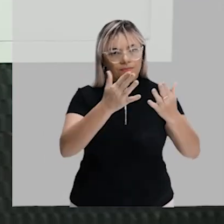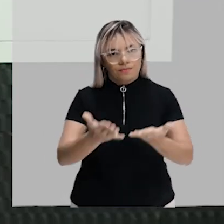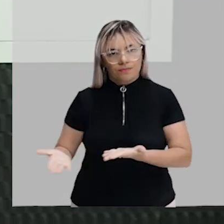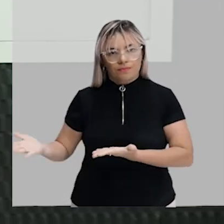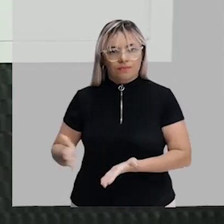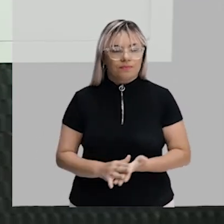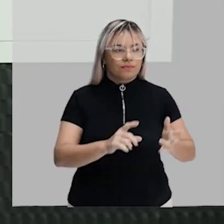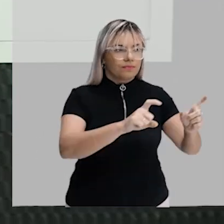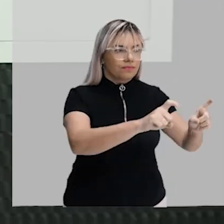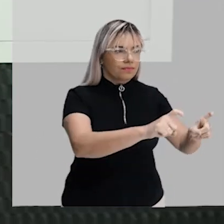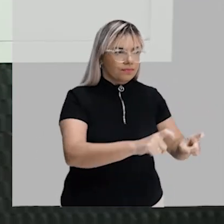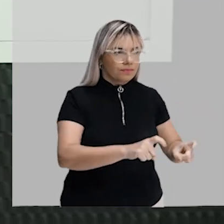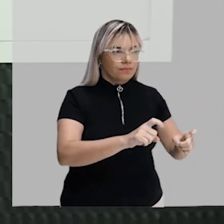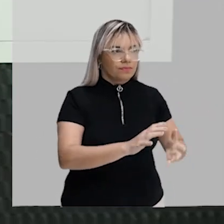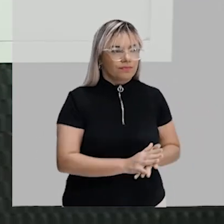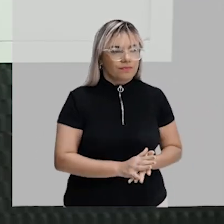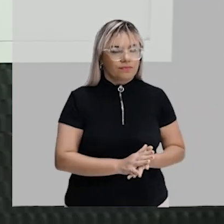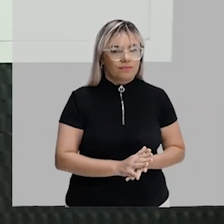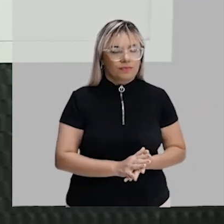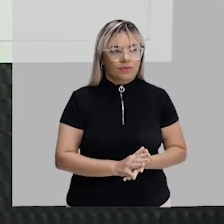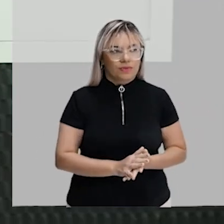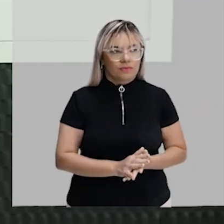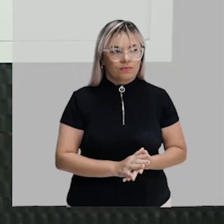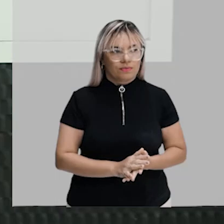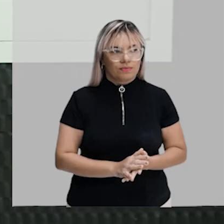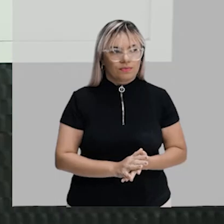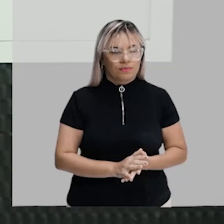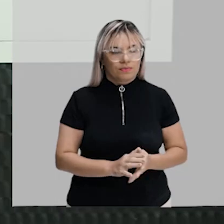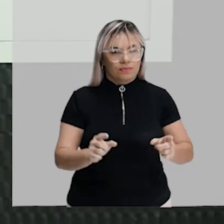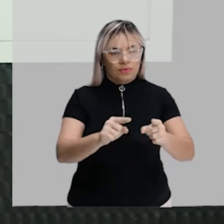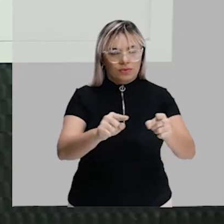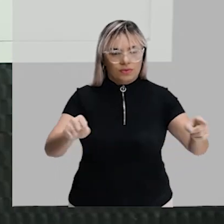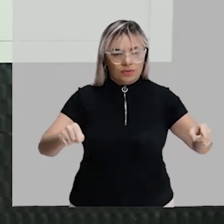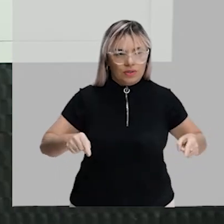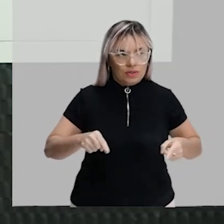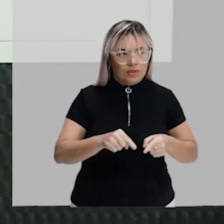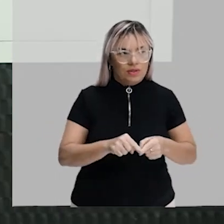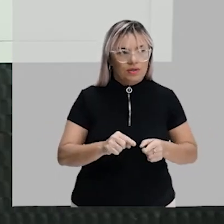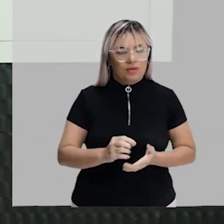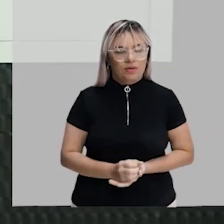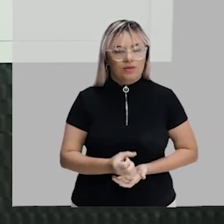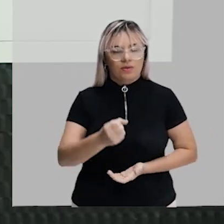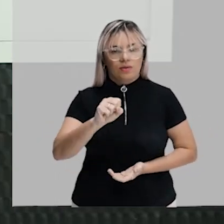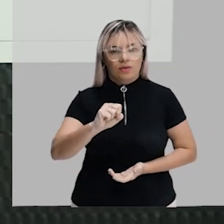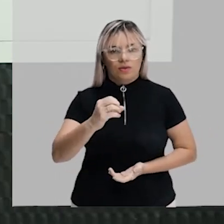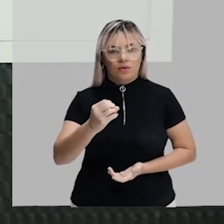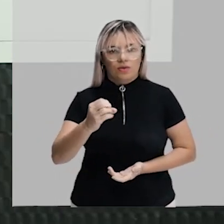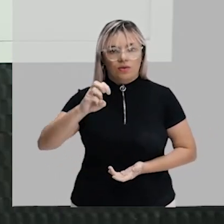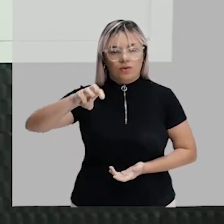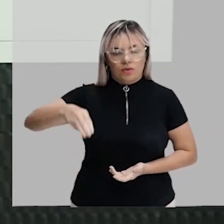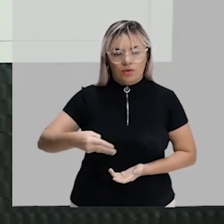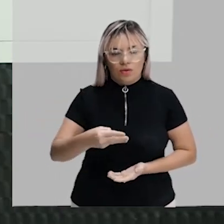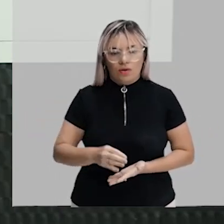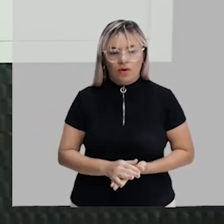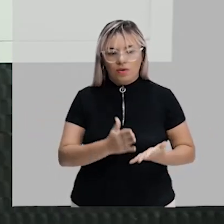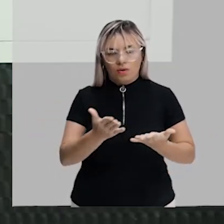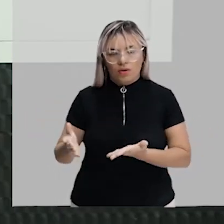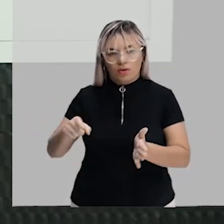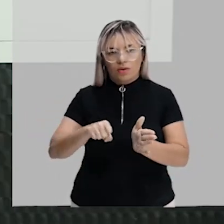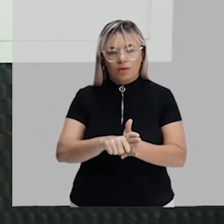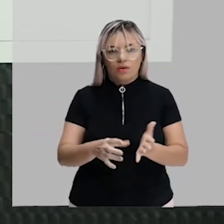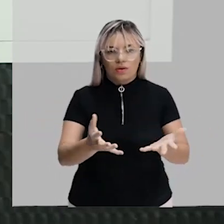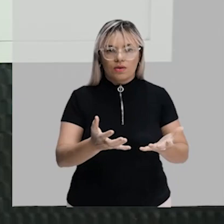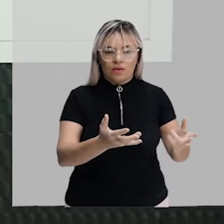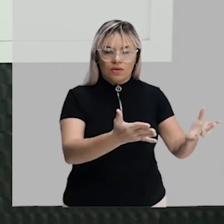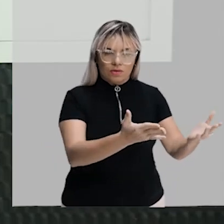cerca de 80 milhões. Ora, o que a questão quer saber